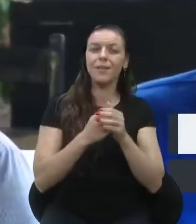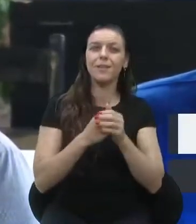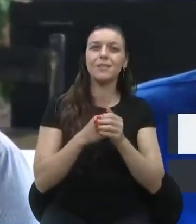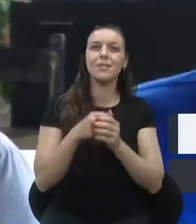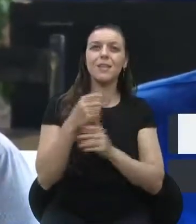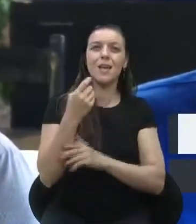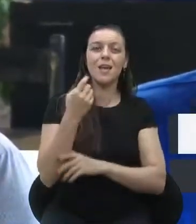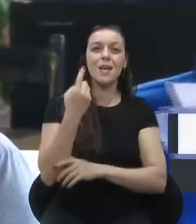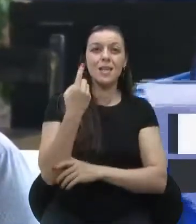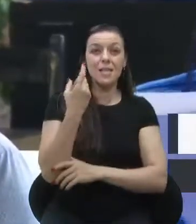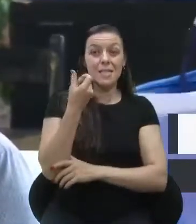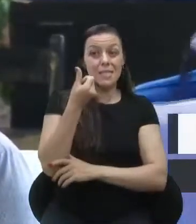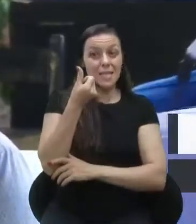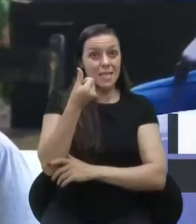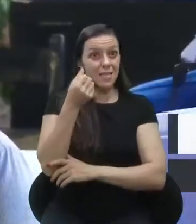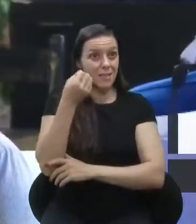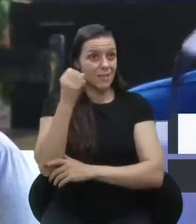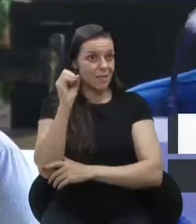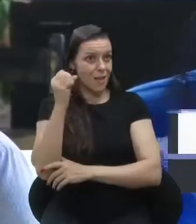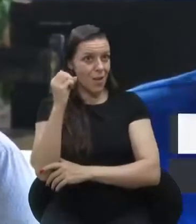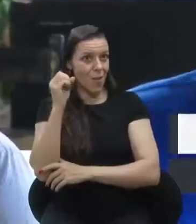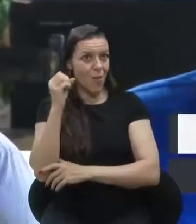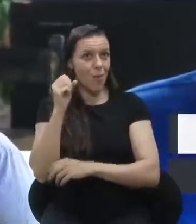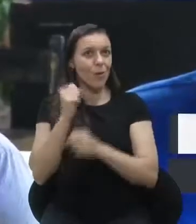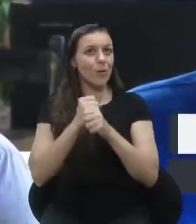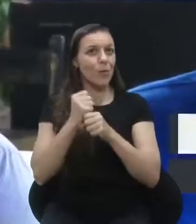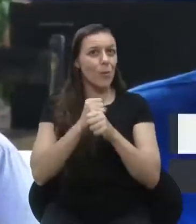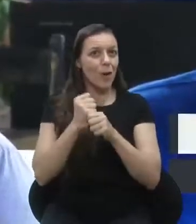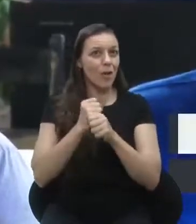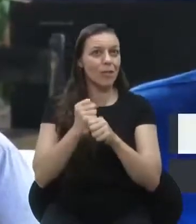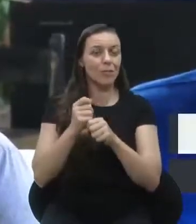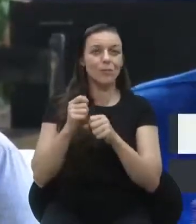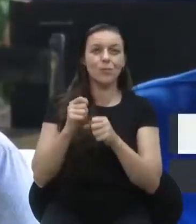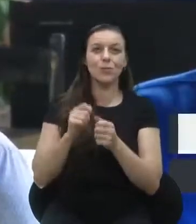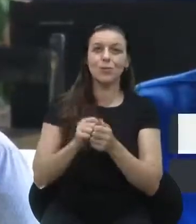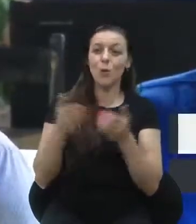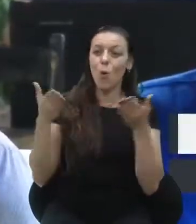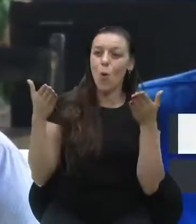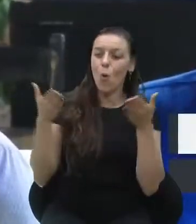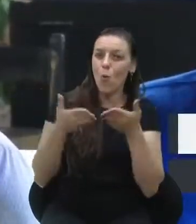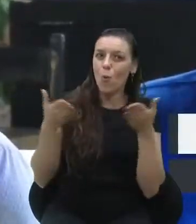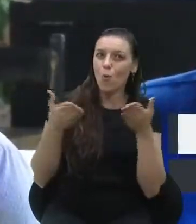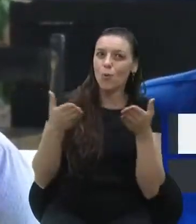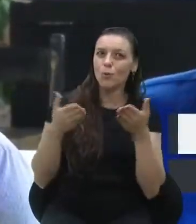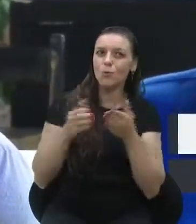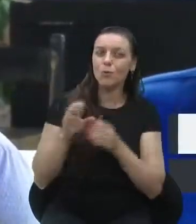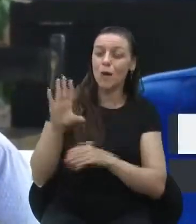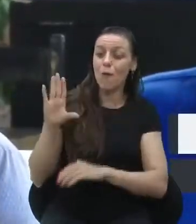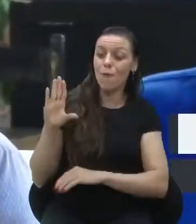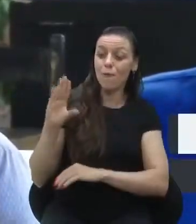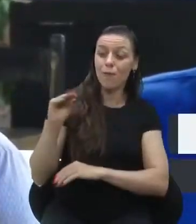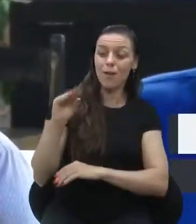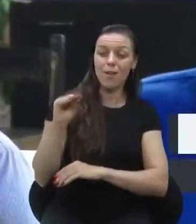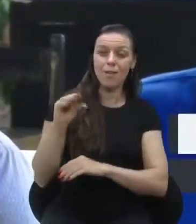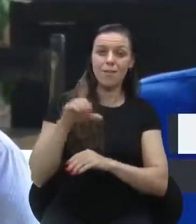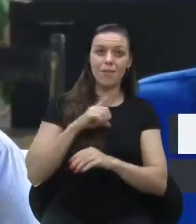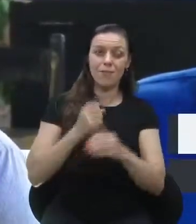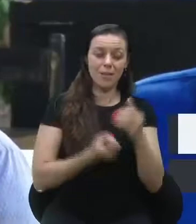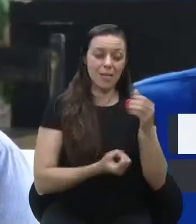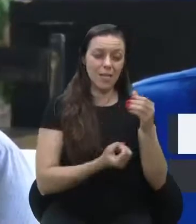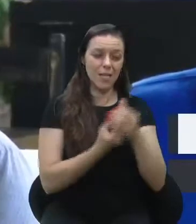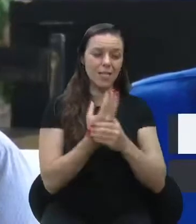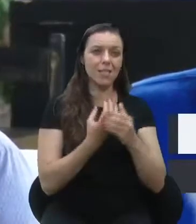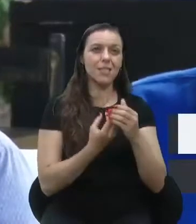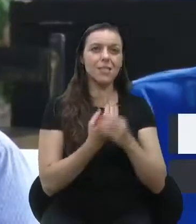seus 68 anos, comemorados hoje. Frasle teve sua inauguração,